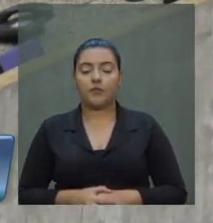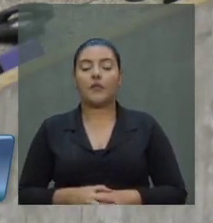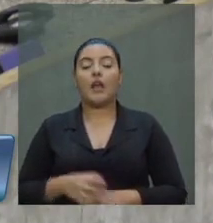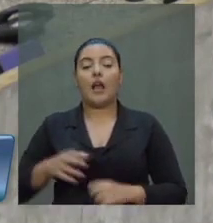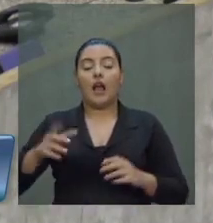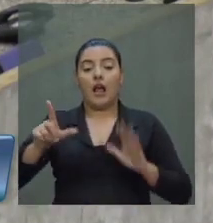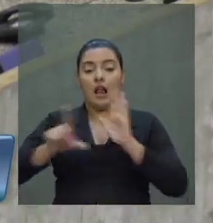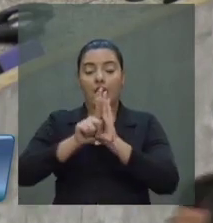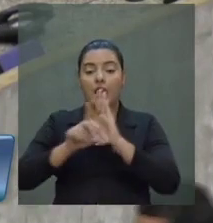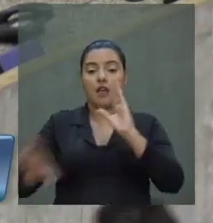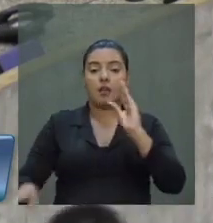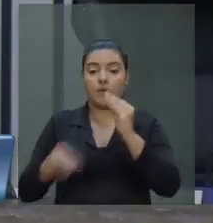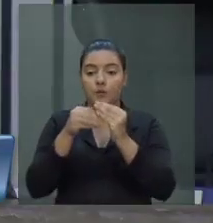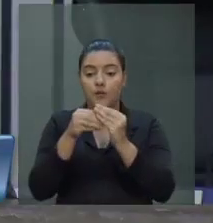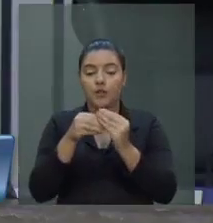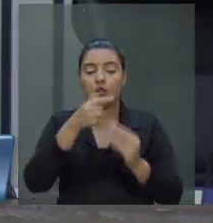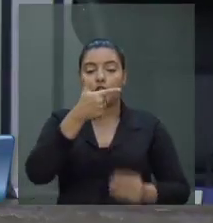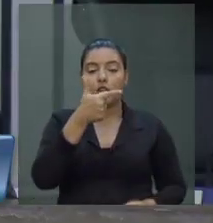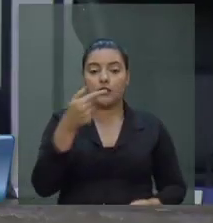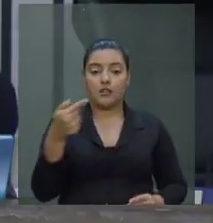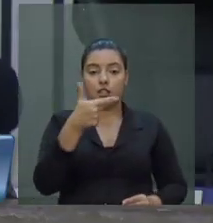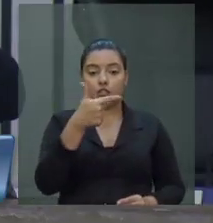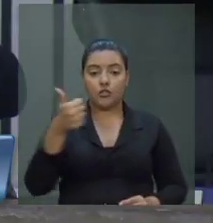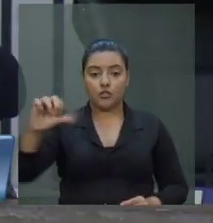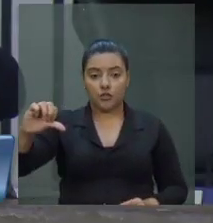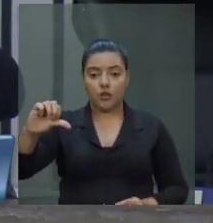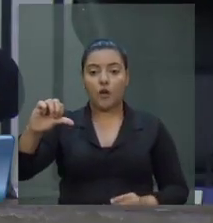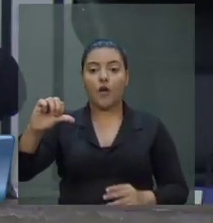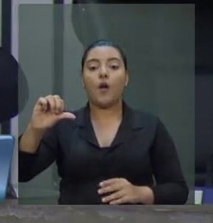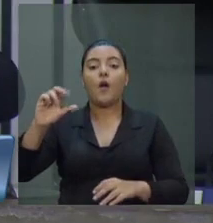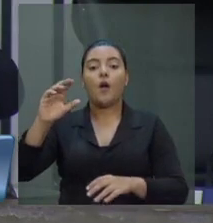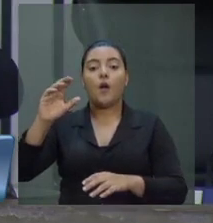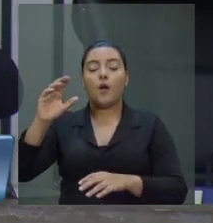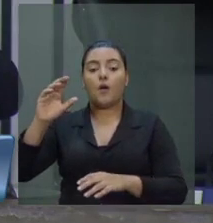lei complementar, deputado, que é a 1719, fica para